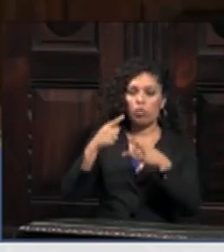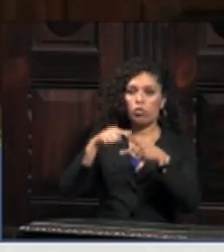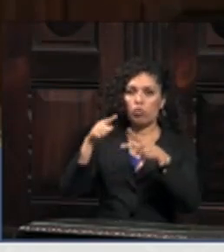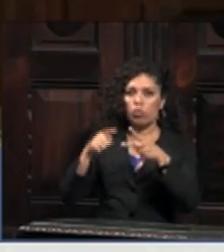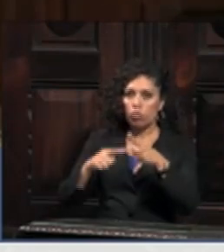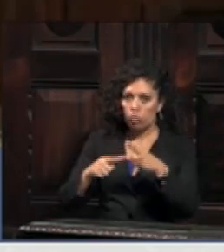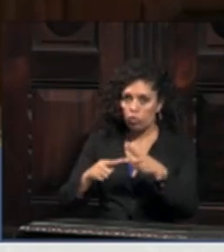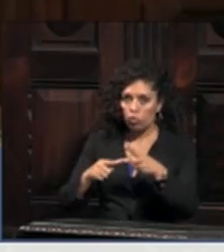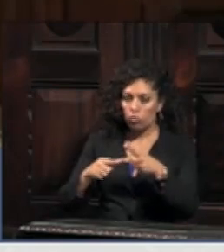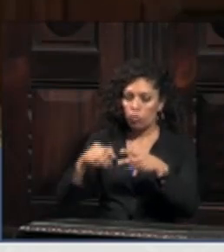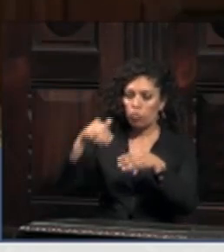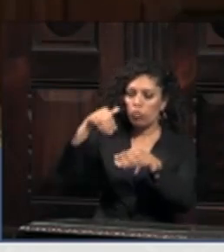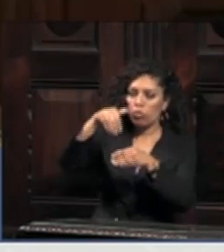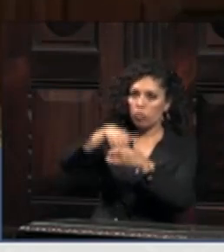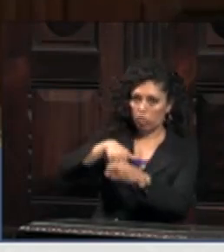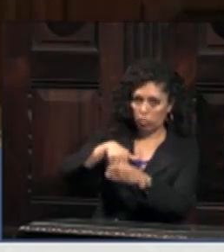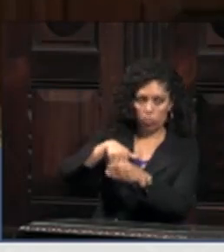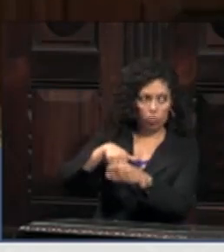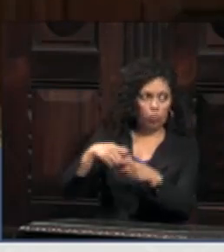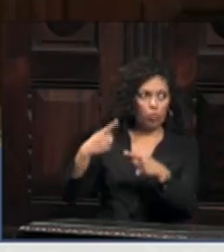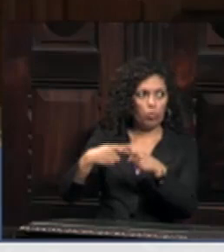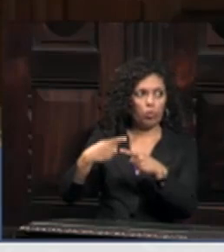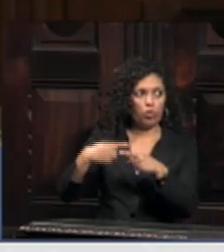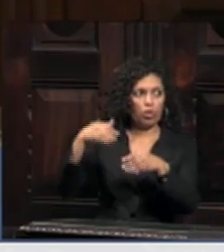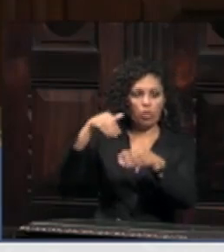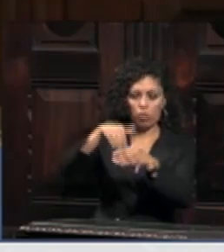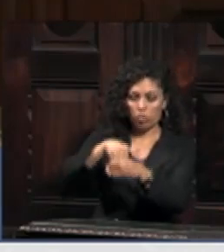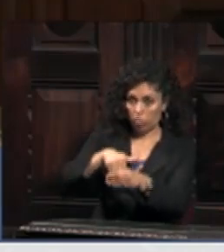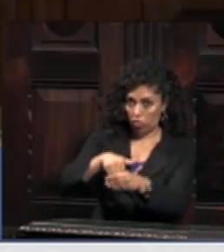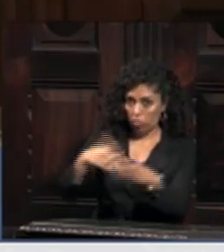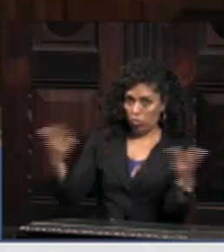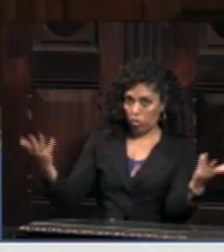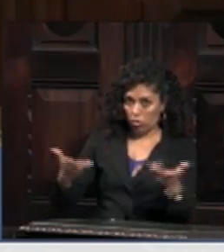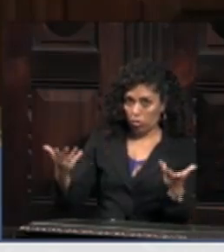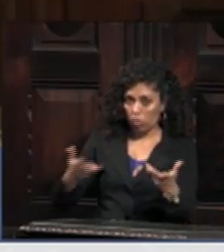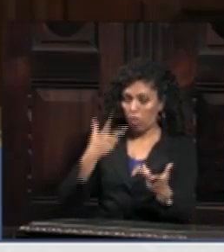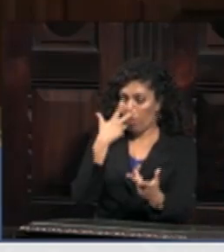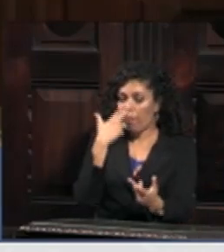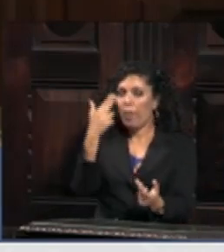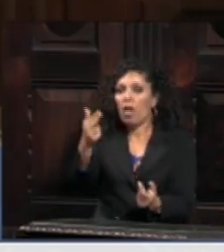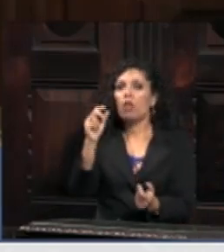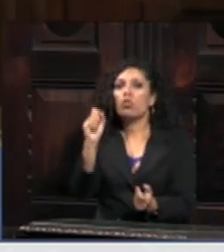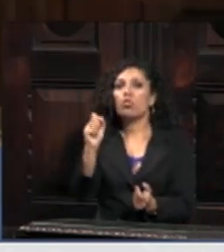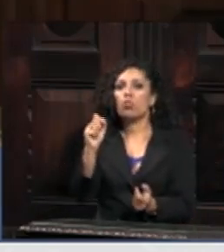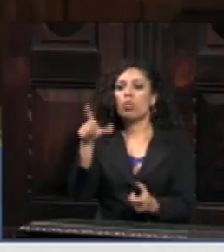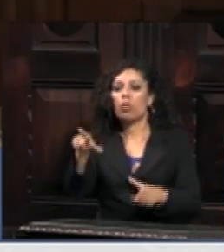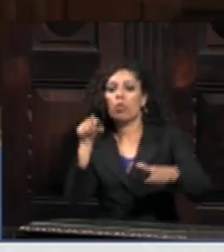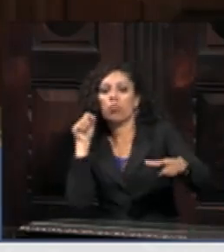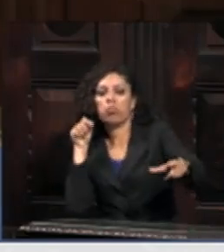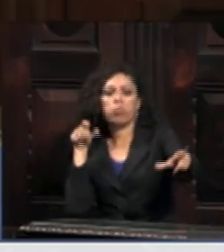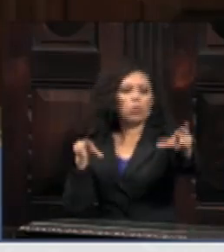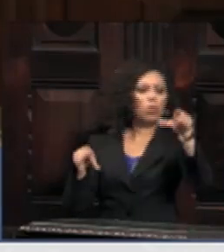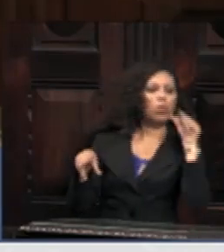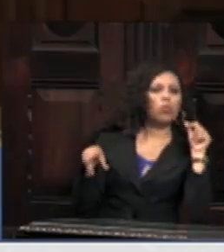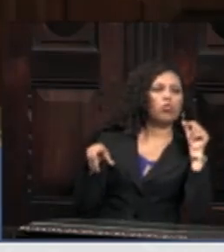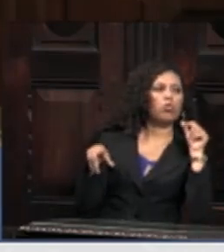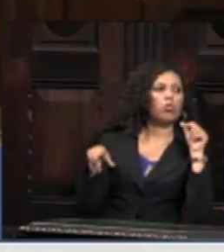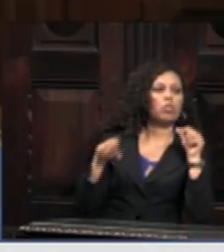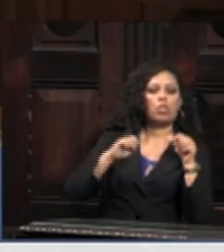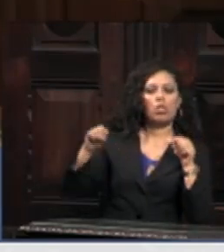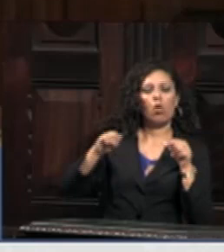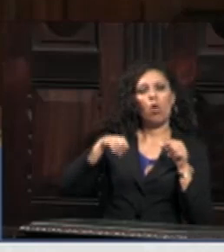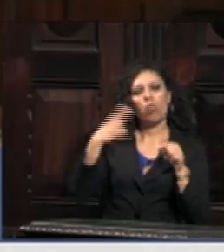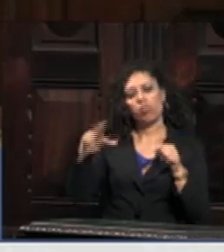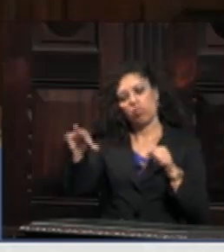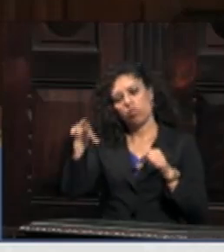candidaturas, porque essas eleições se tornaram plebiscitárias. Ou você escolhe a